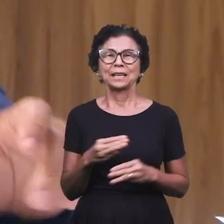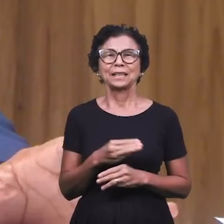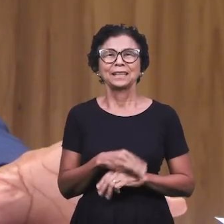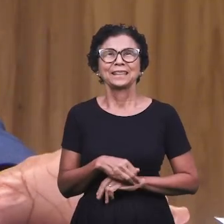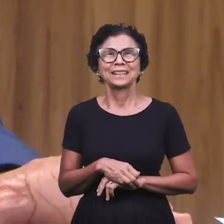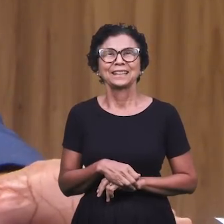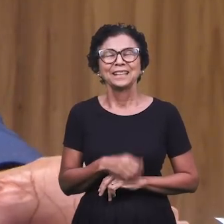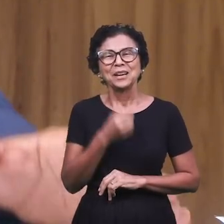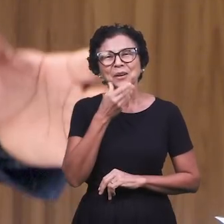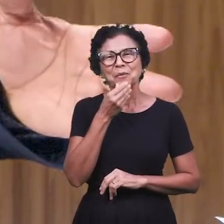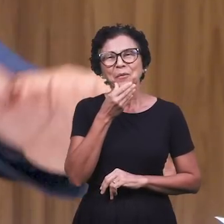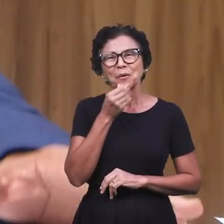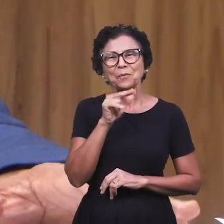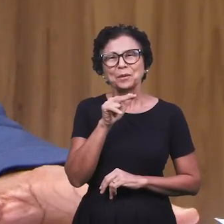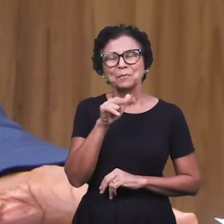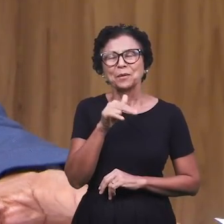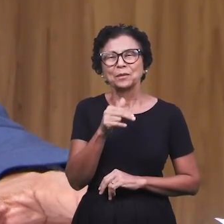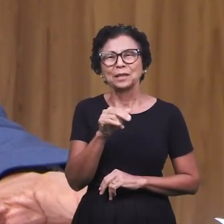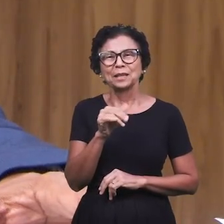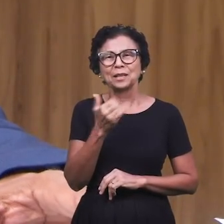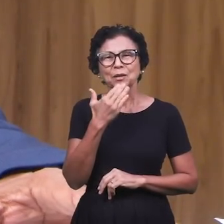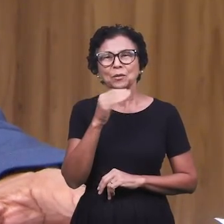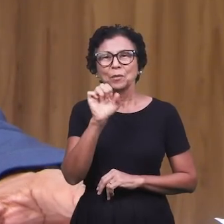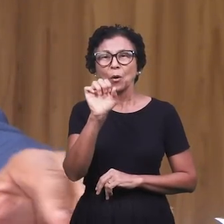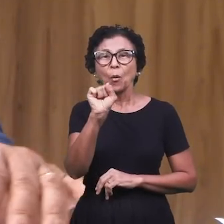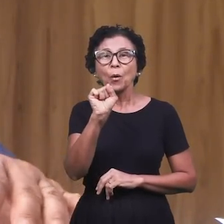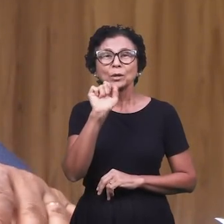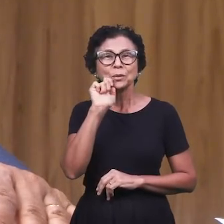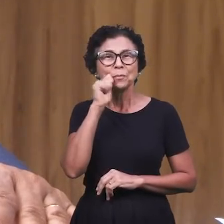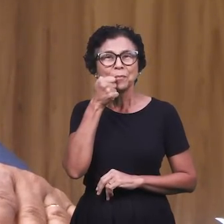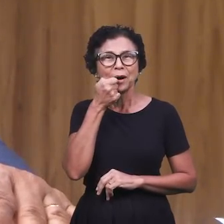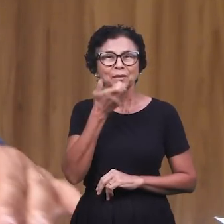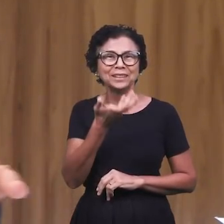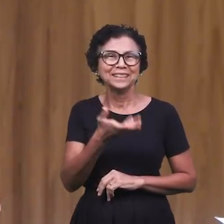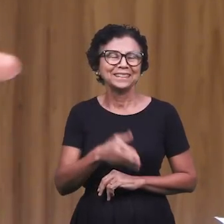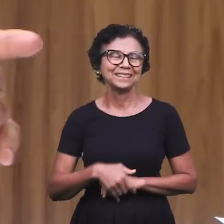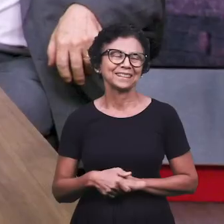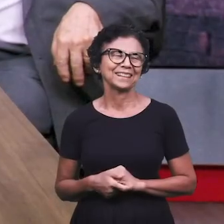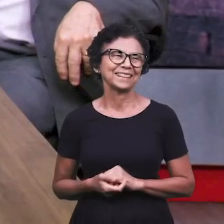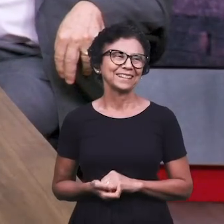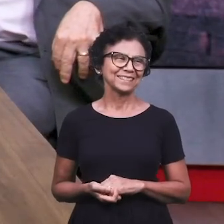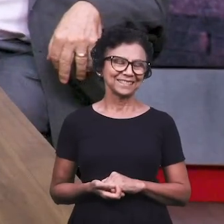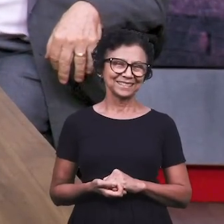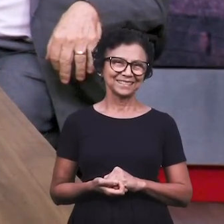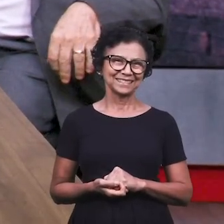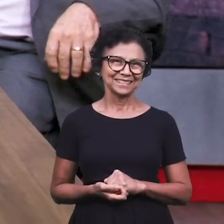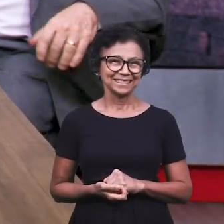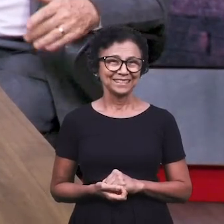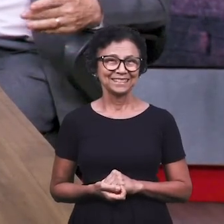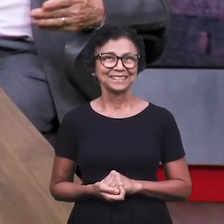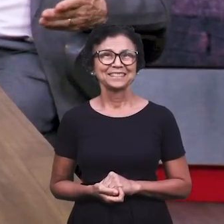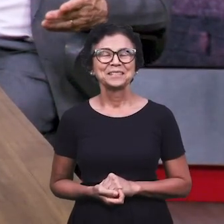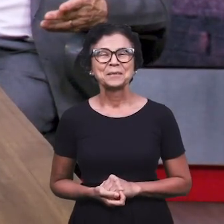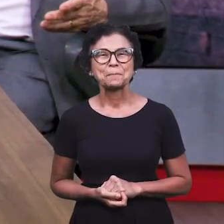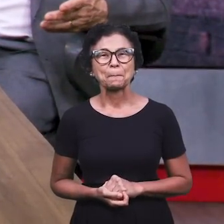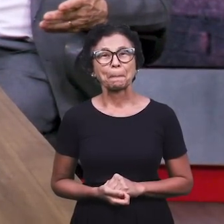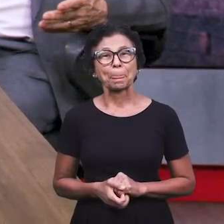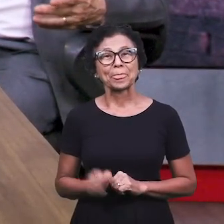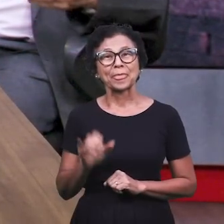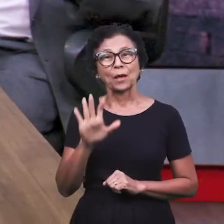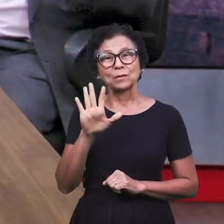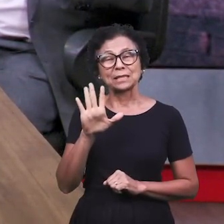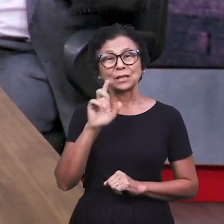Mas esses 5 pães e 2 peixes não daria para ele, não, né? não daria. Mas aí, Apresentou o rapaz,